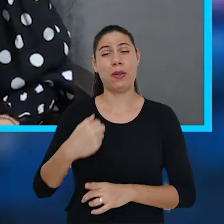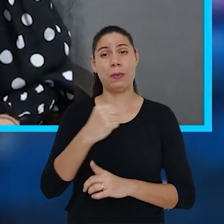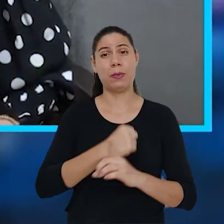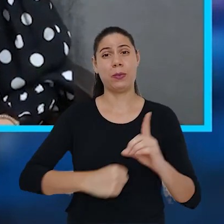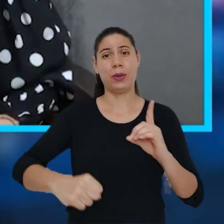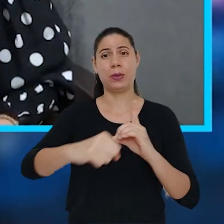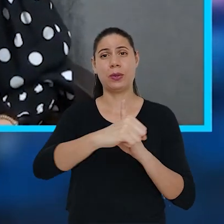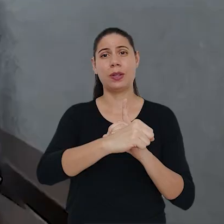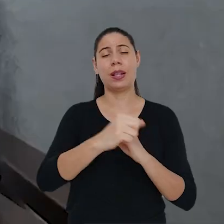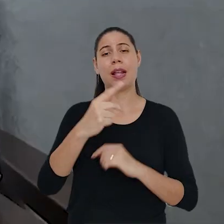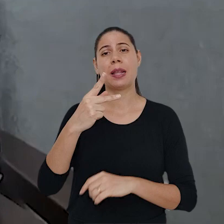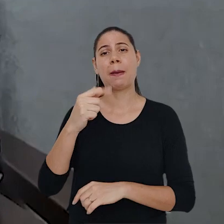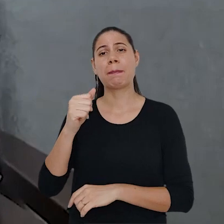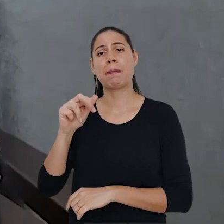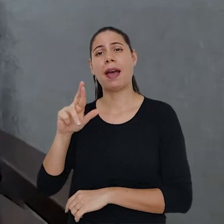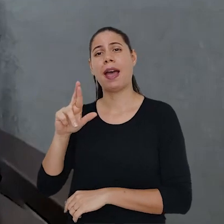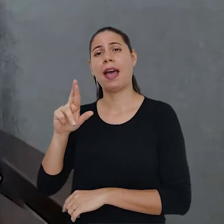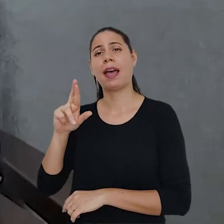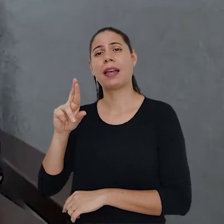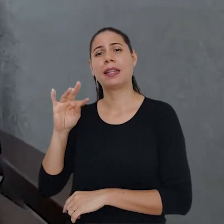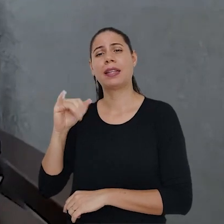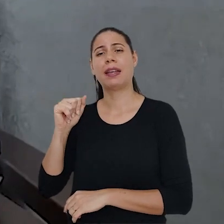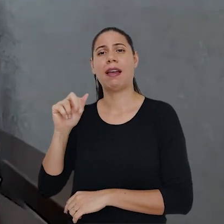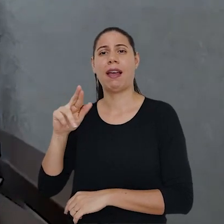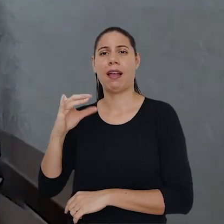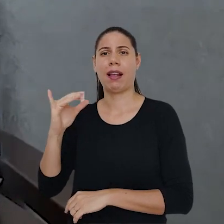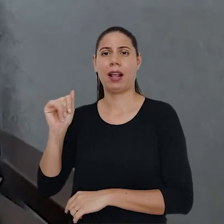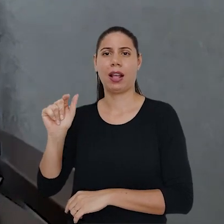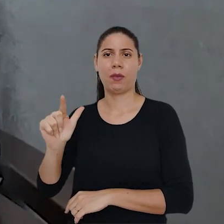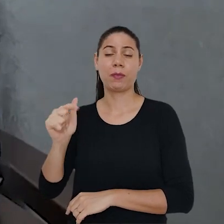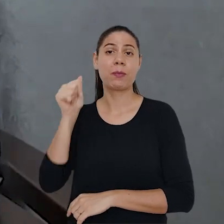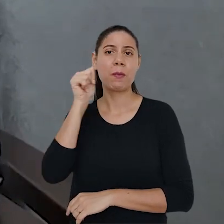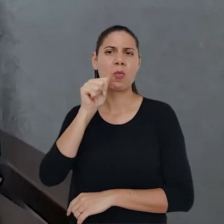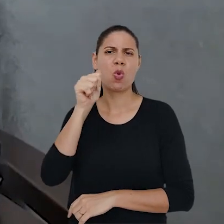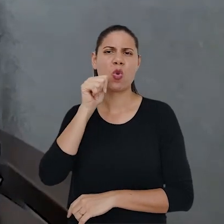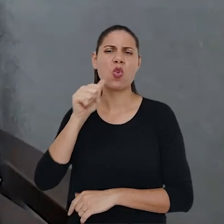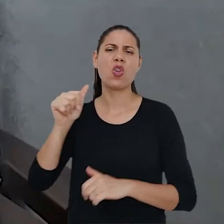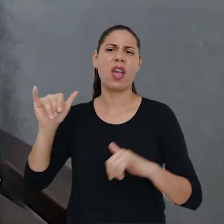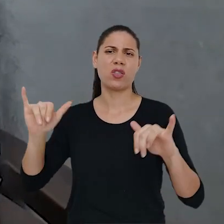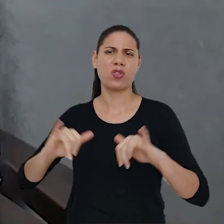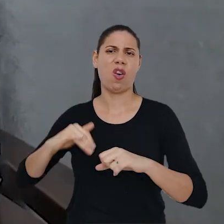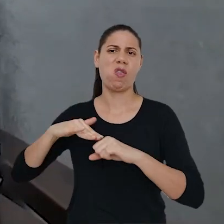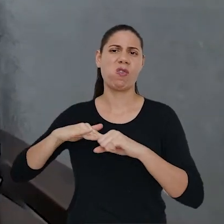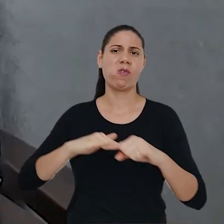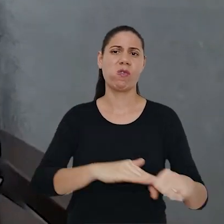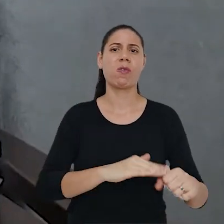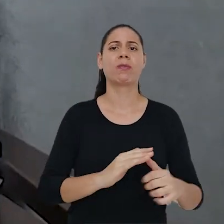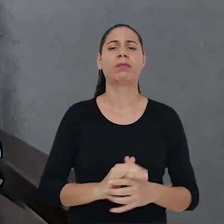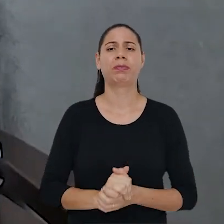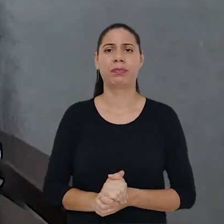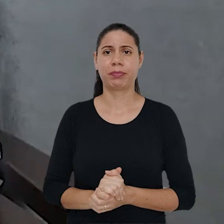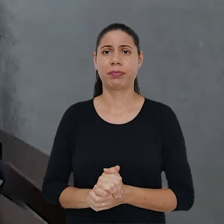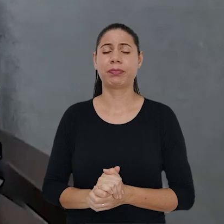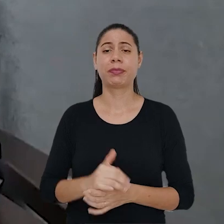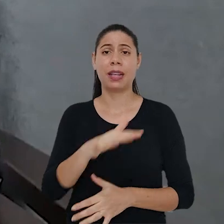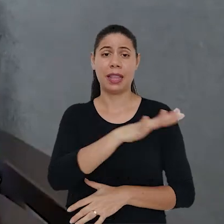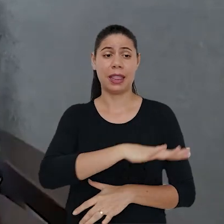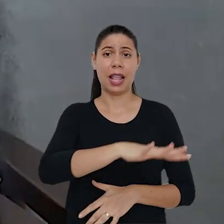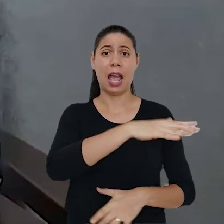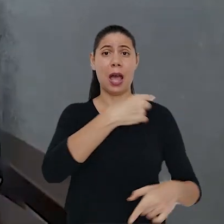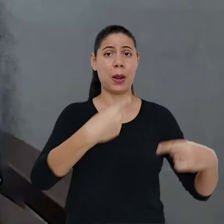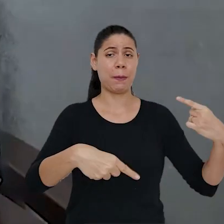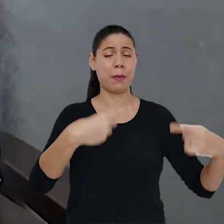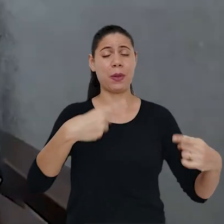sociedade patriarcal. As mulheres ainda hoje sofrem com discriminação, seja na esfera